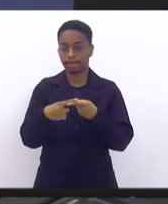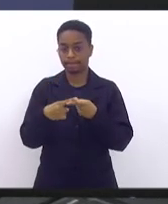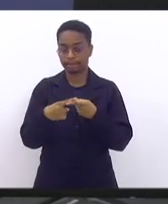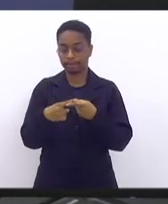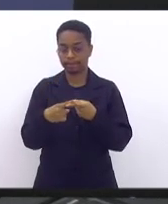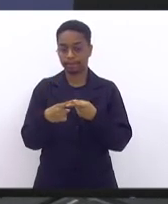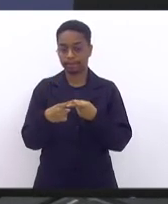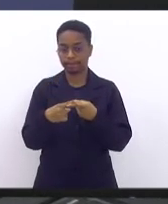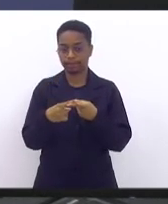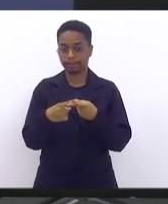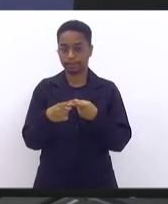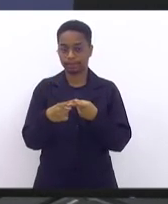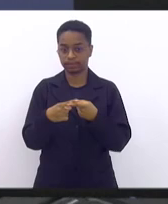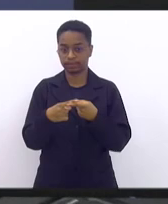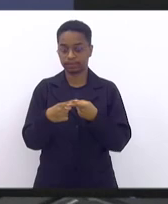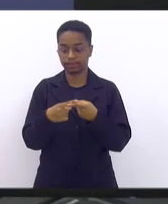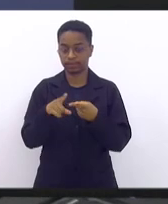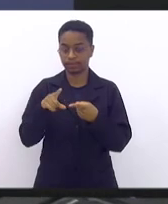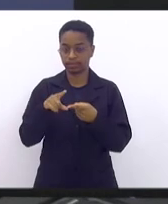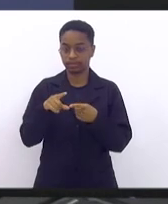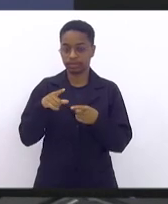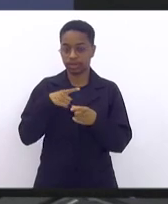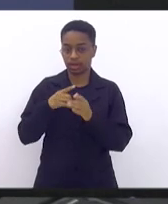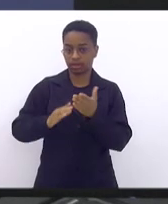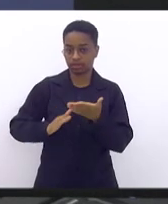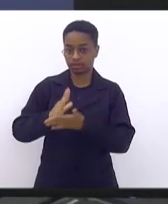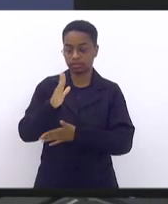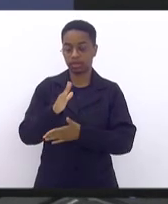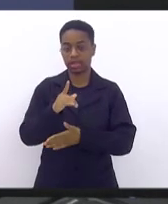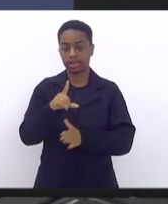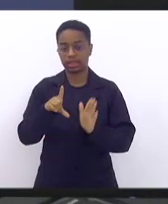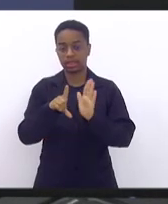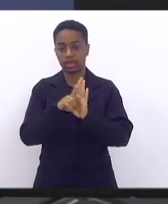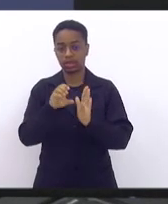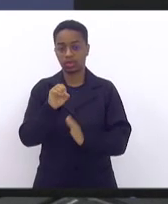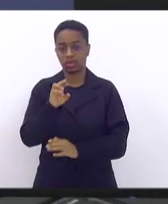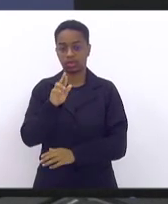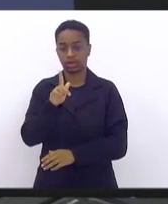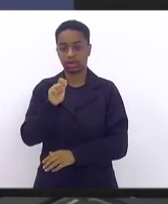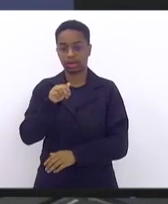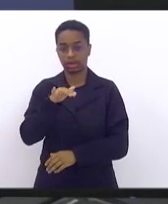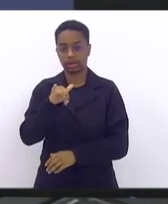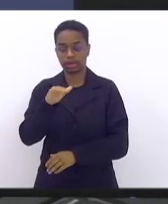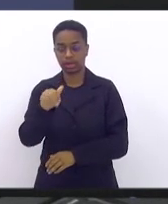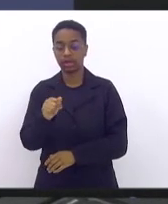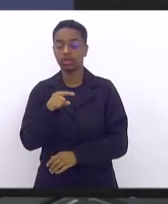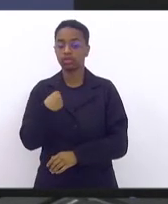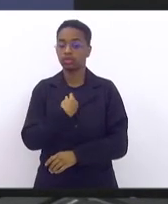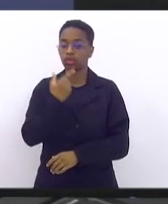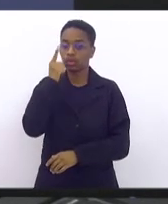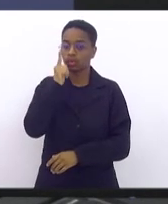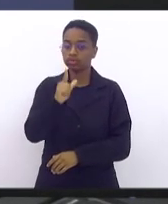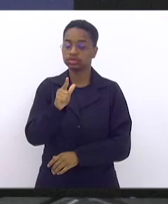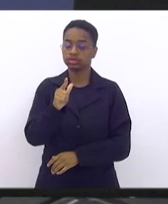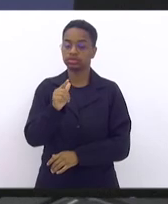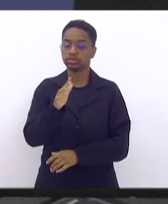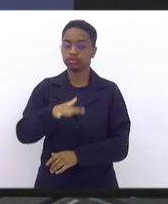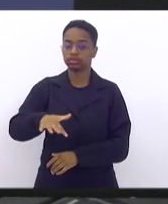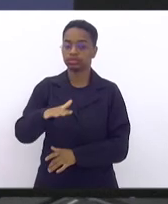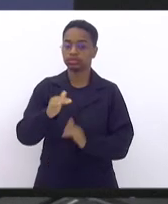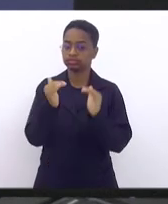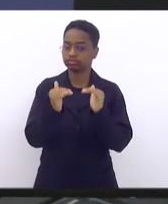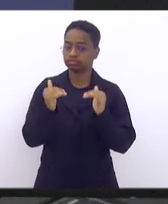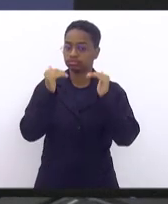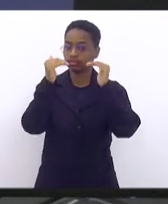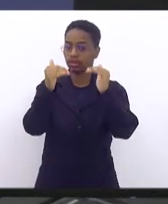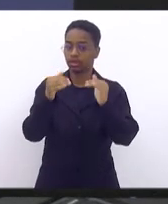quando foi sancionada a lei orgânica, né, nós conseguimos um cargo de superintendência